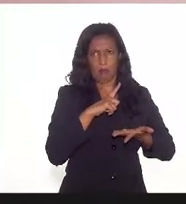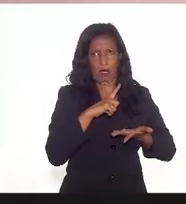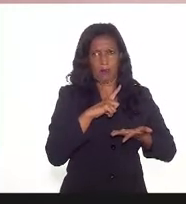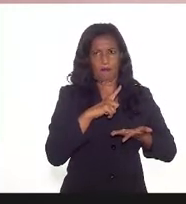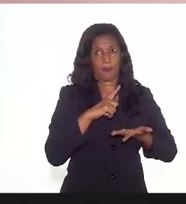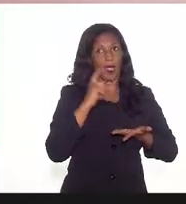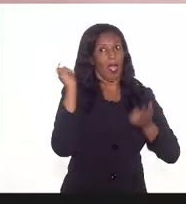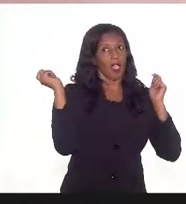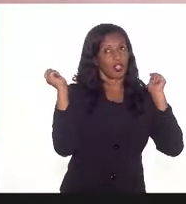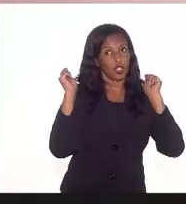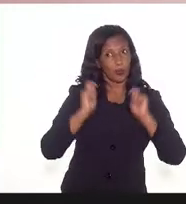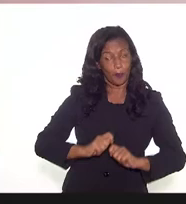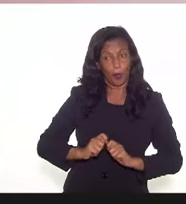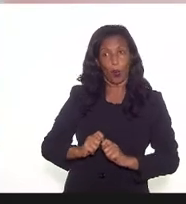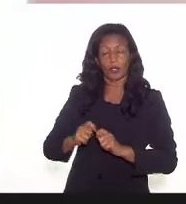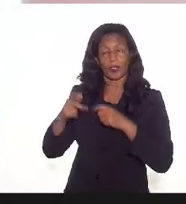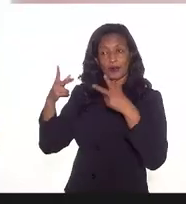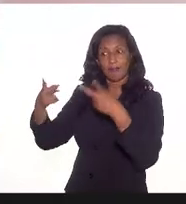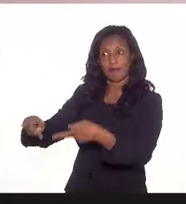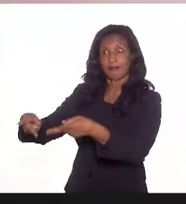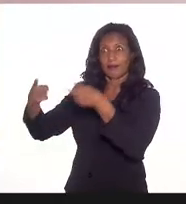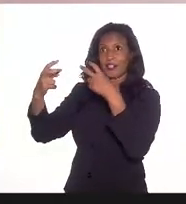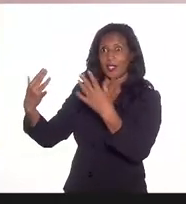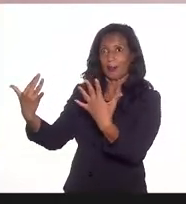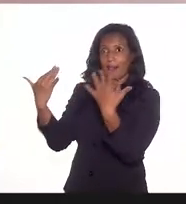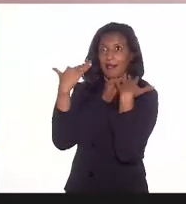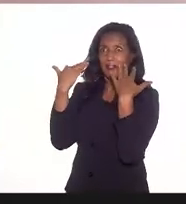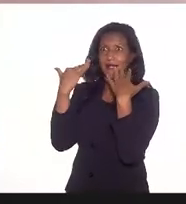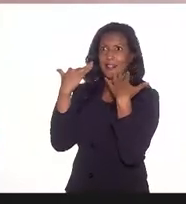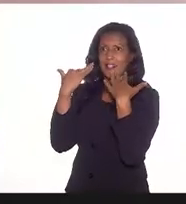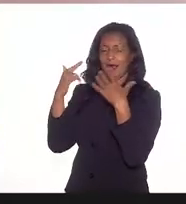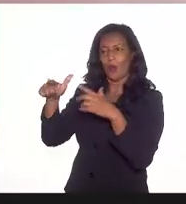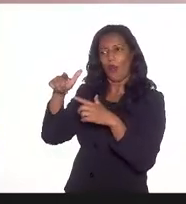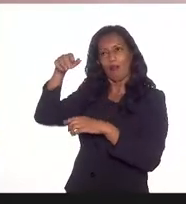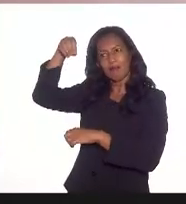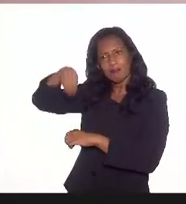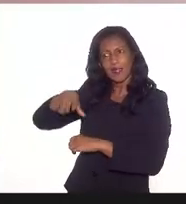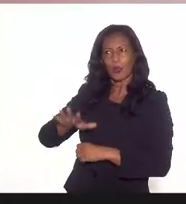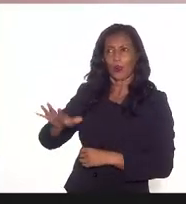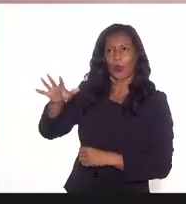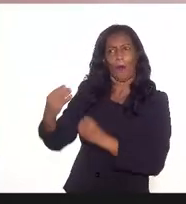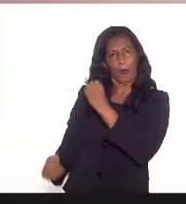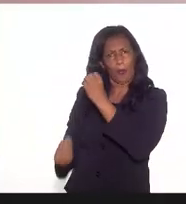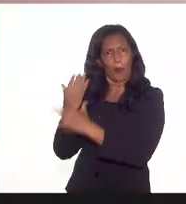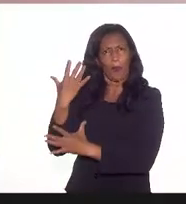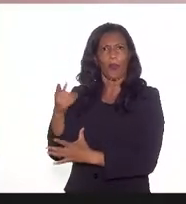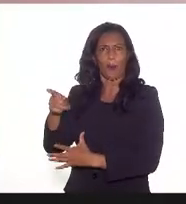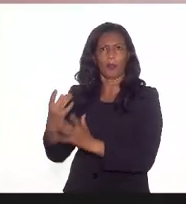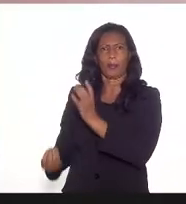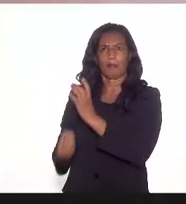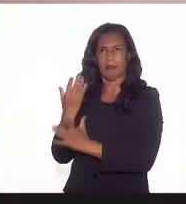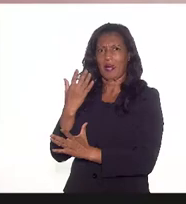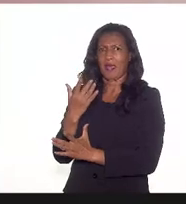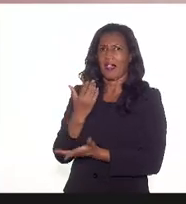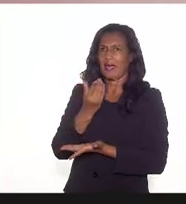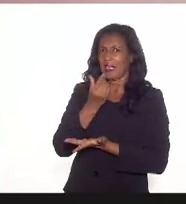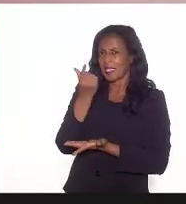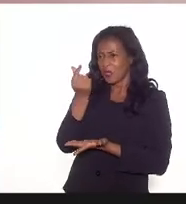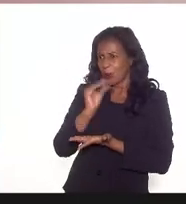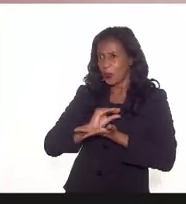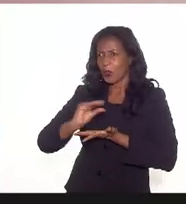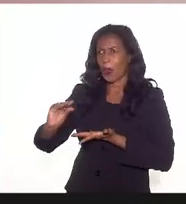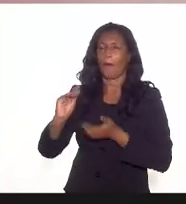incentivar, chamar a atenção, né, do segmento. Então, a gente não tem problema nenhum, a gente pode criar essa linha de crédito